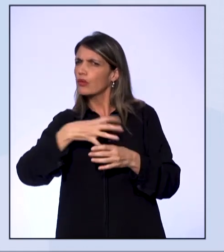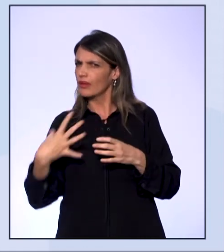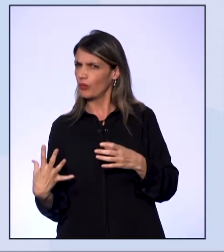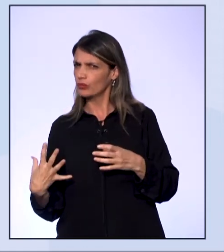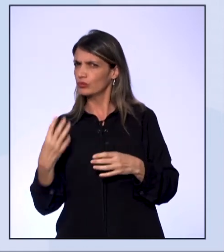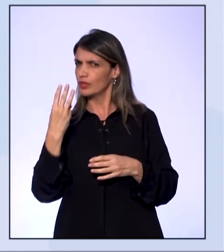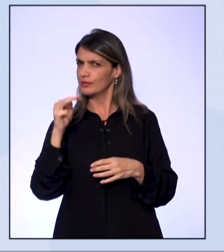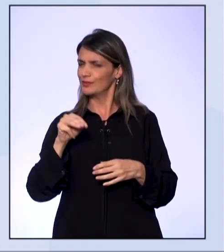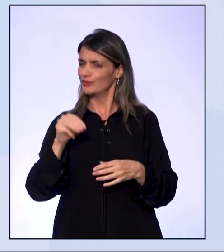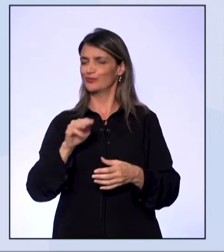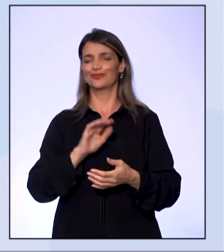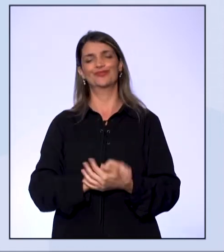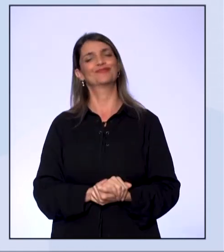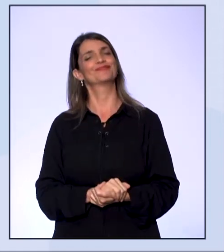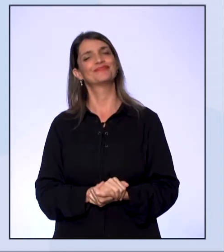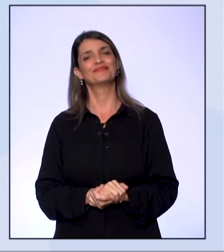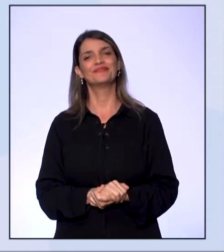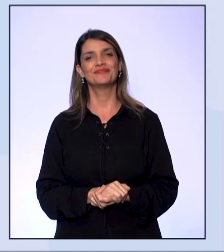para vocês responderem.